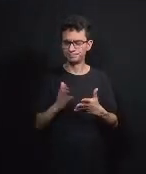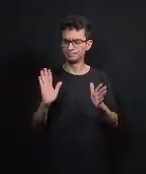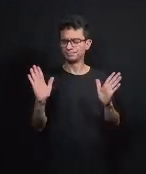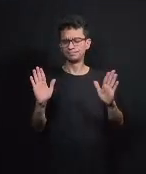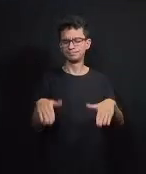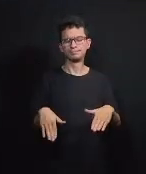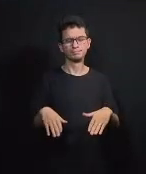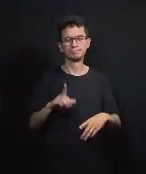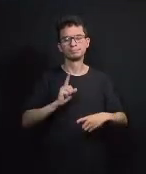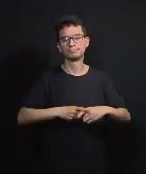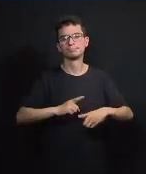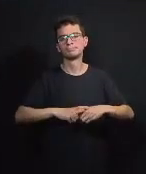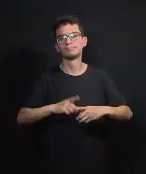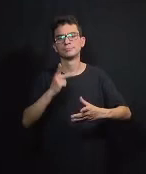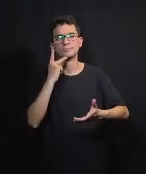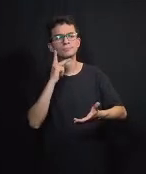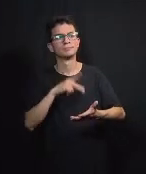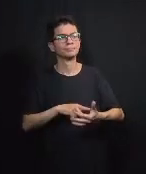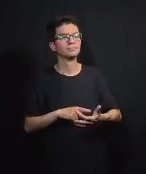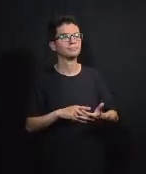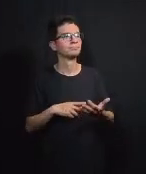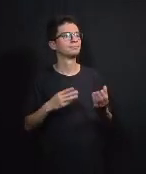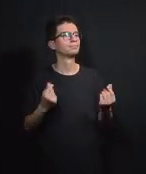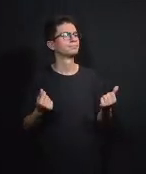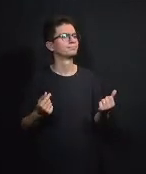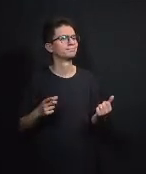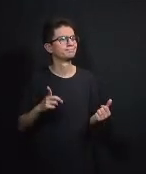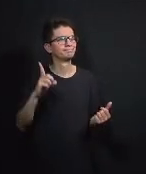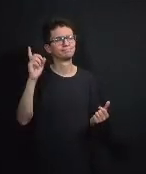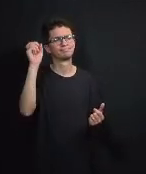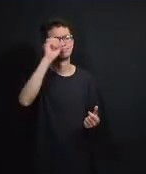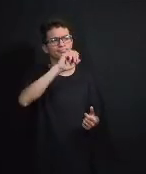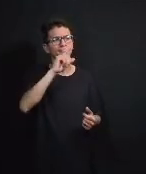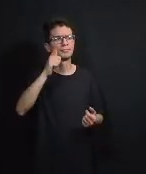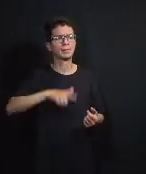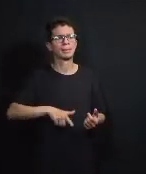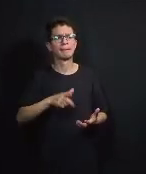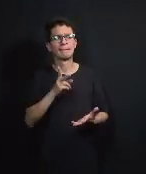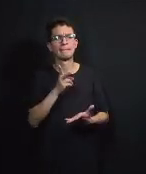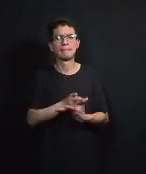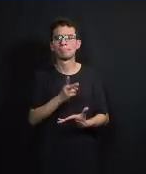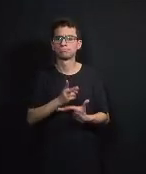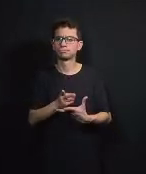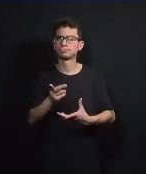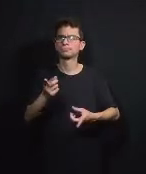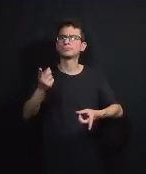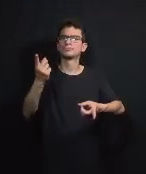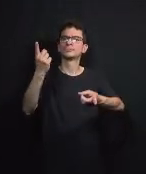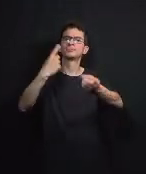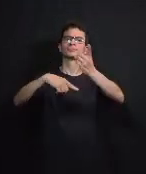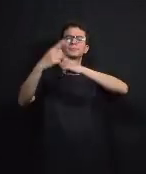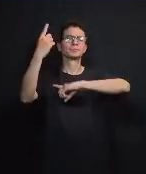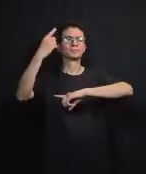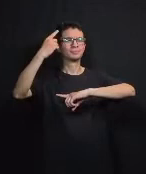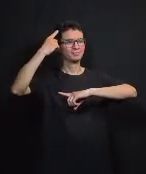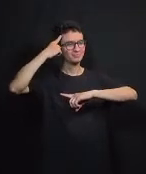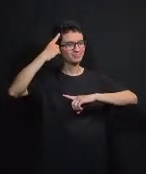o fato é que é difícil repetir a avalanche que foi